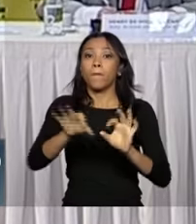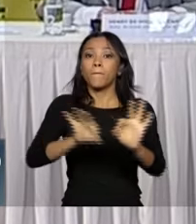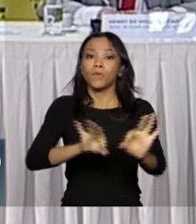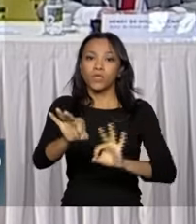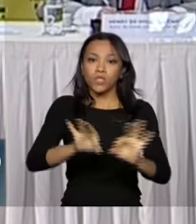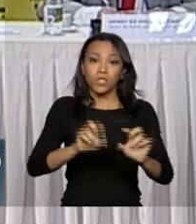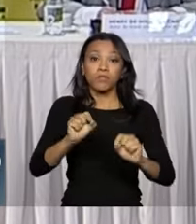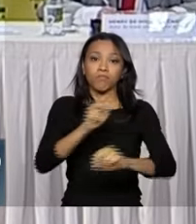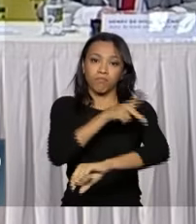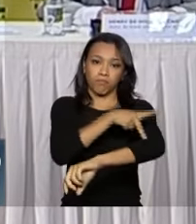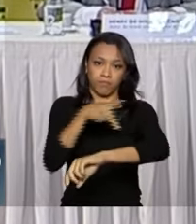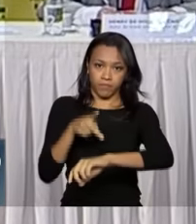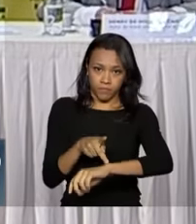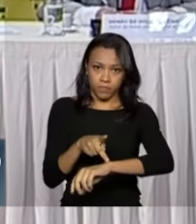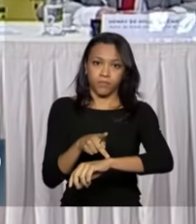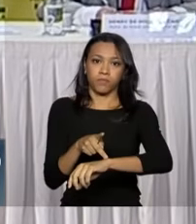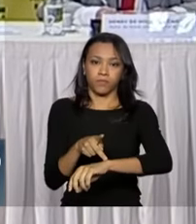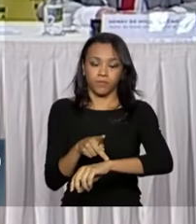pedagógico,